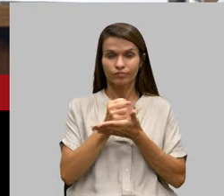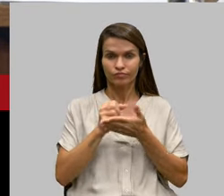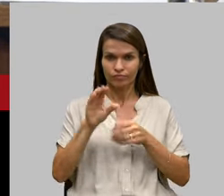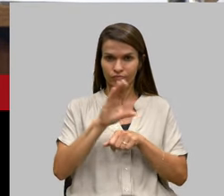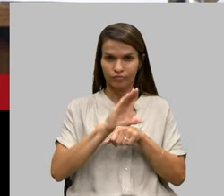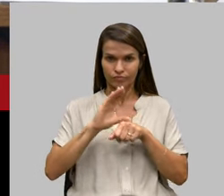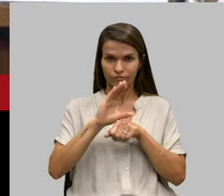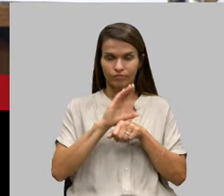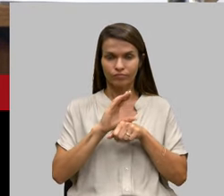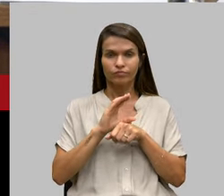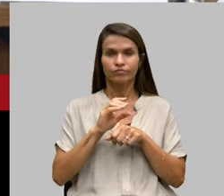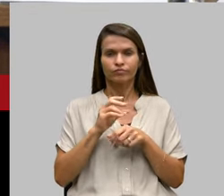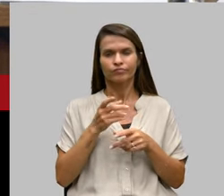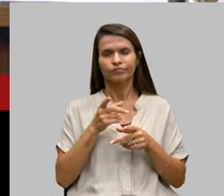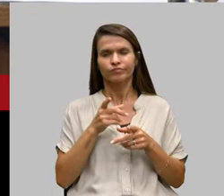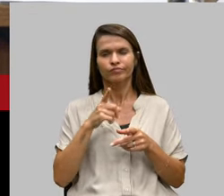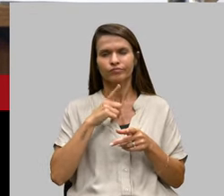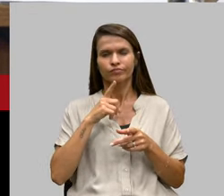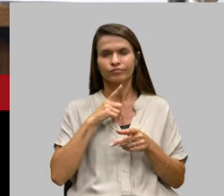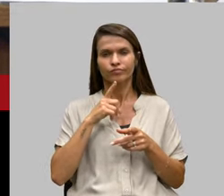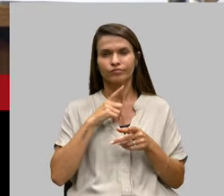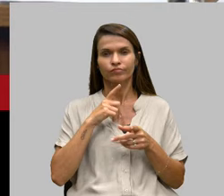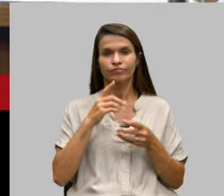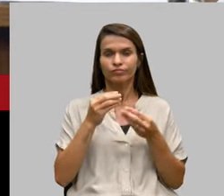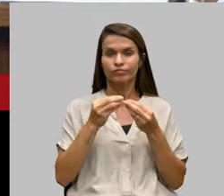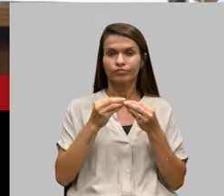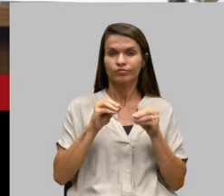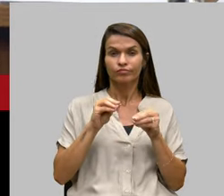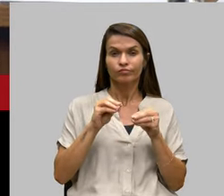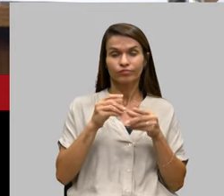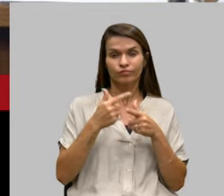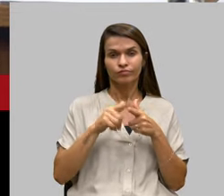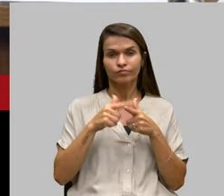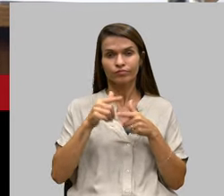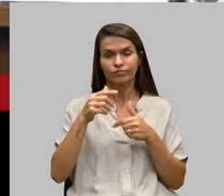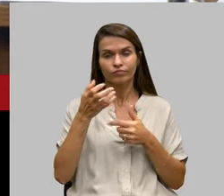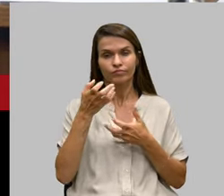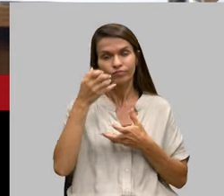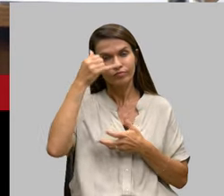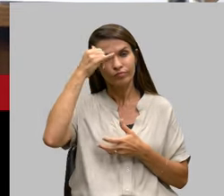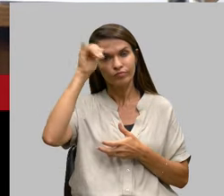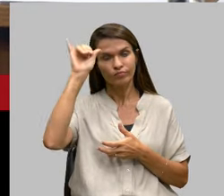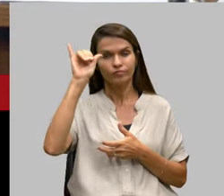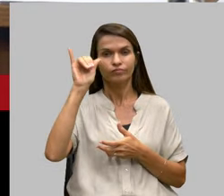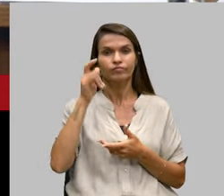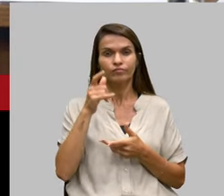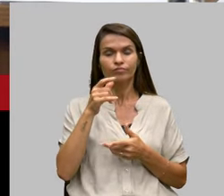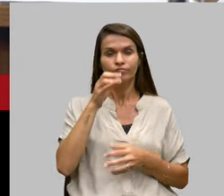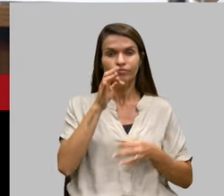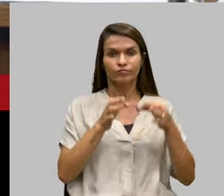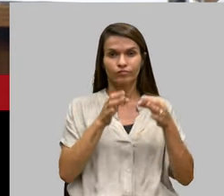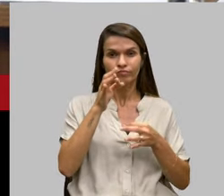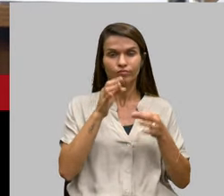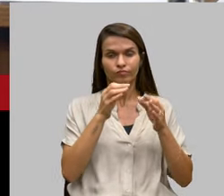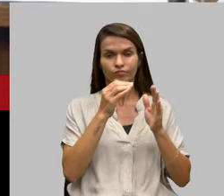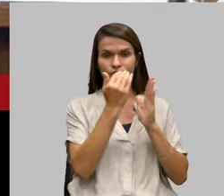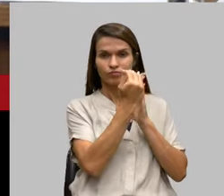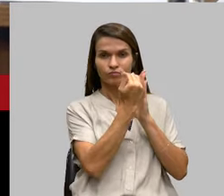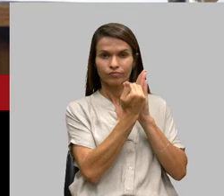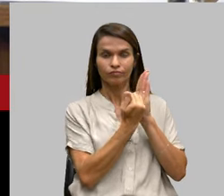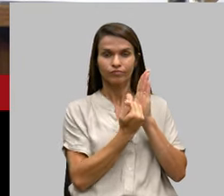vai atrair um problema ao qual nós qu queríamos evitar que a judicialização de questões se quiser a contribuição